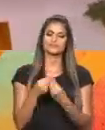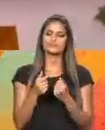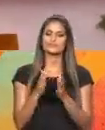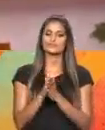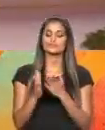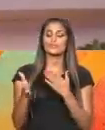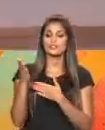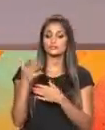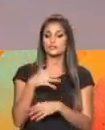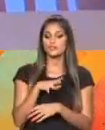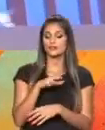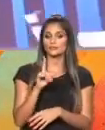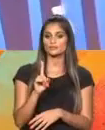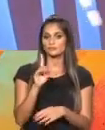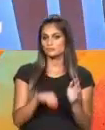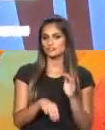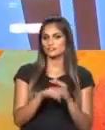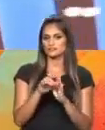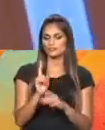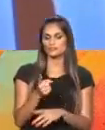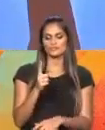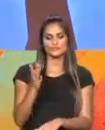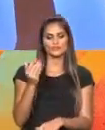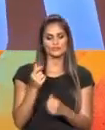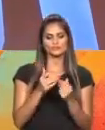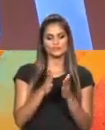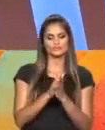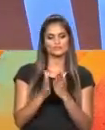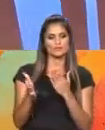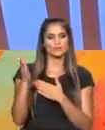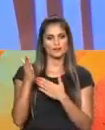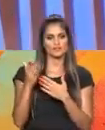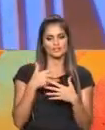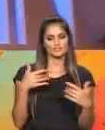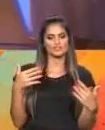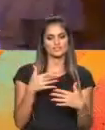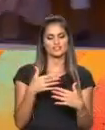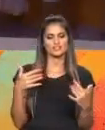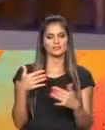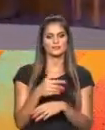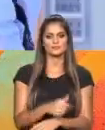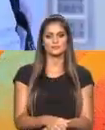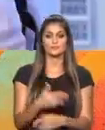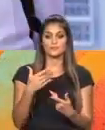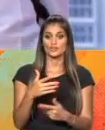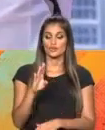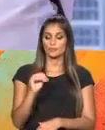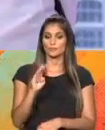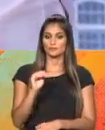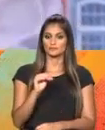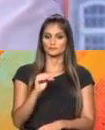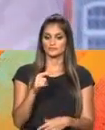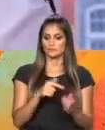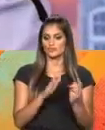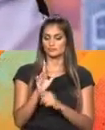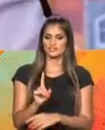dançam, quero esse astral em cima, por isso venham todos para o baile da concertina. Agora bate o pé e as